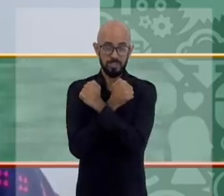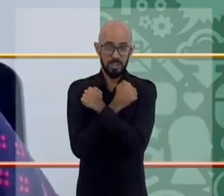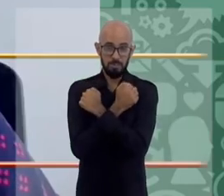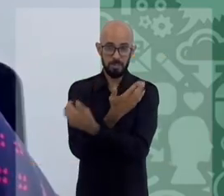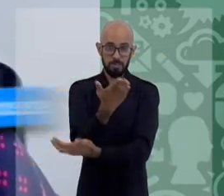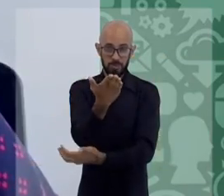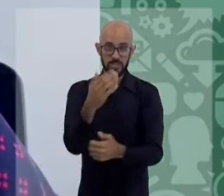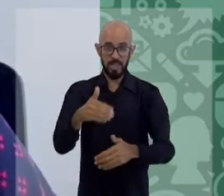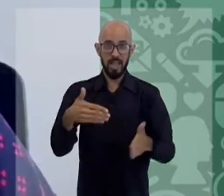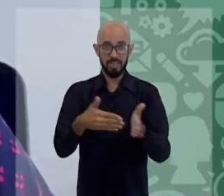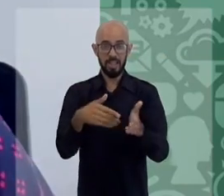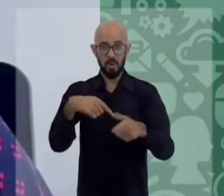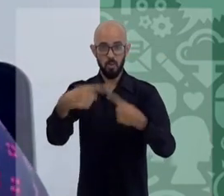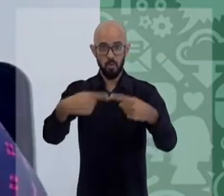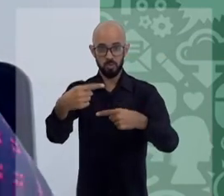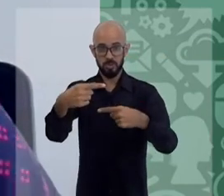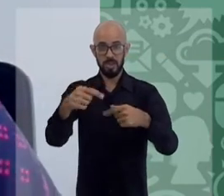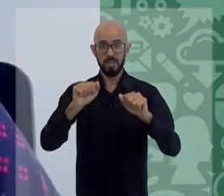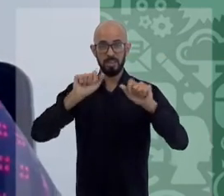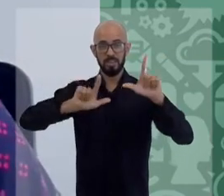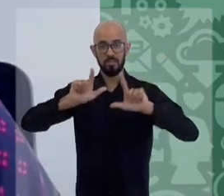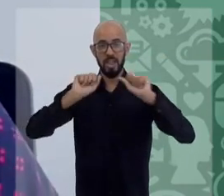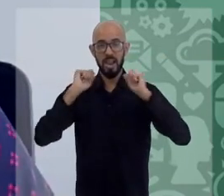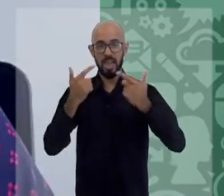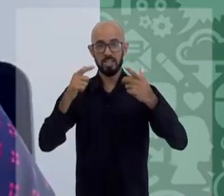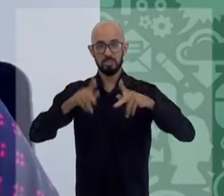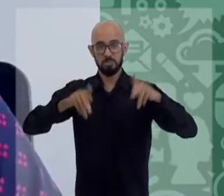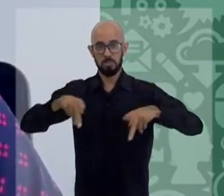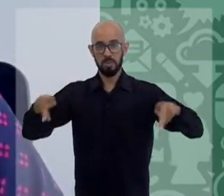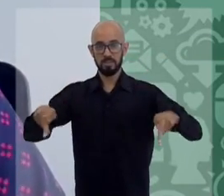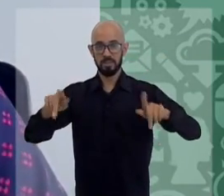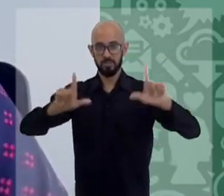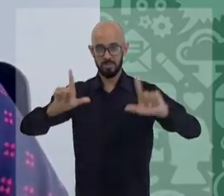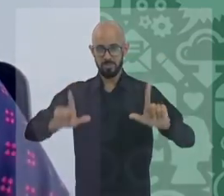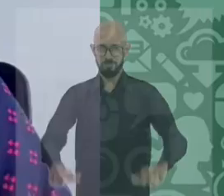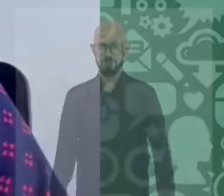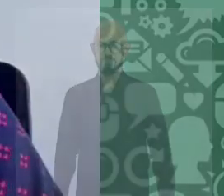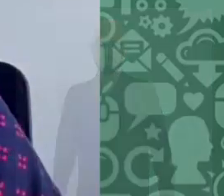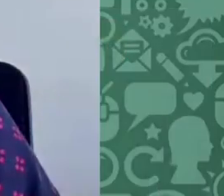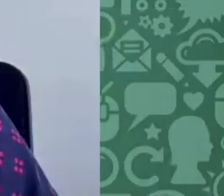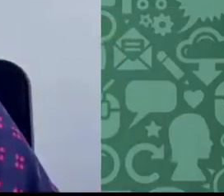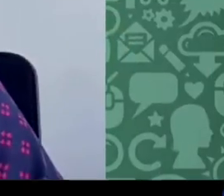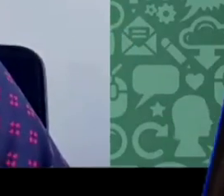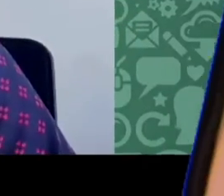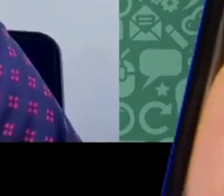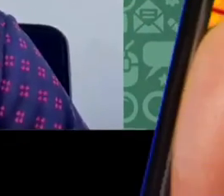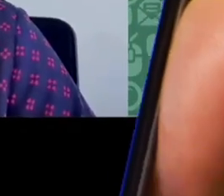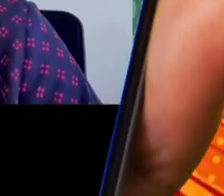aqui na nossa TV. Um grande abraço para você e até a próxima. TV Alerj, o canal do povo.